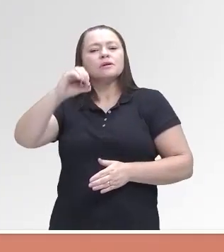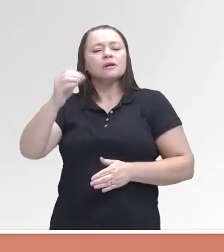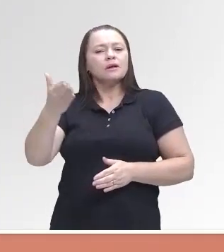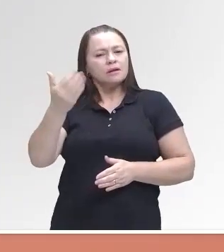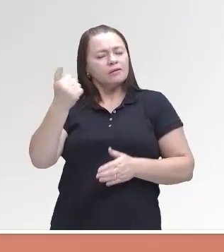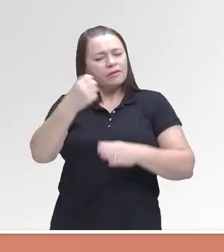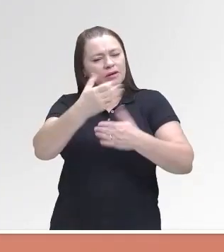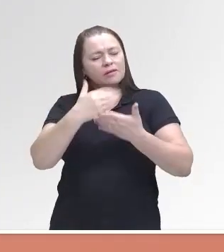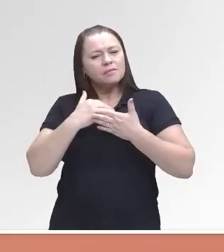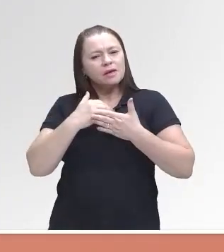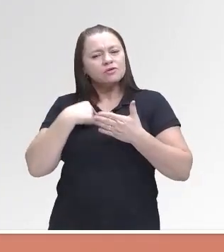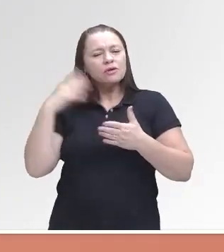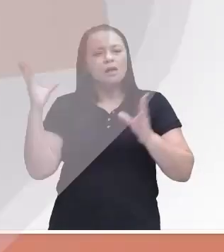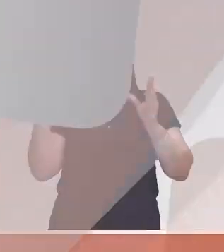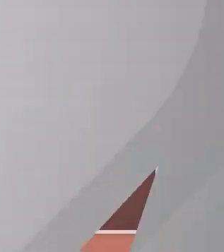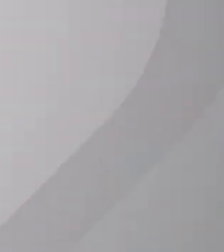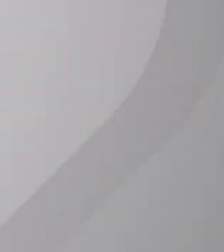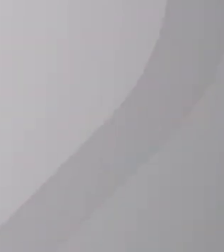do conteúdo. Vamos lá.